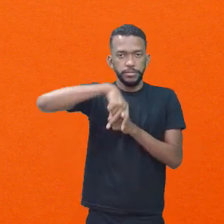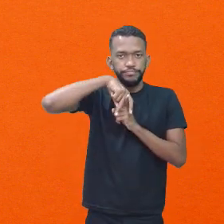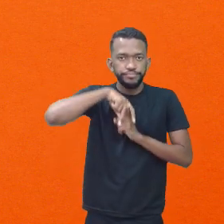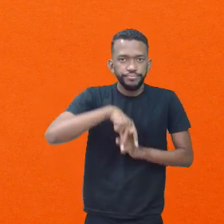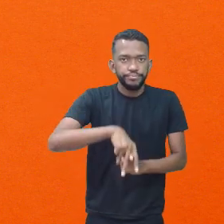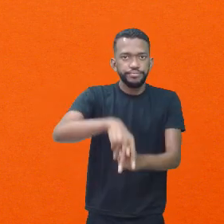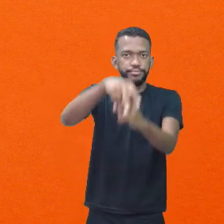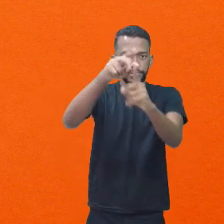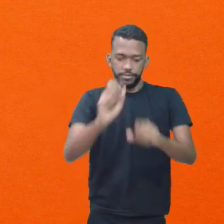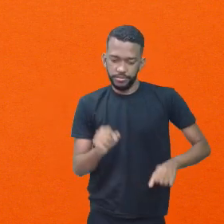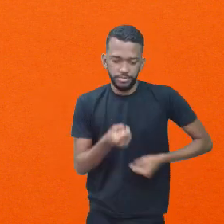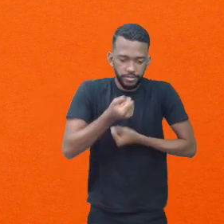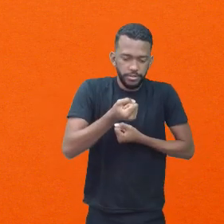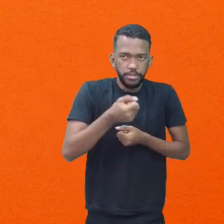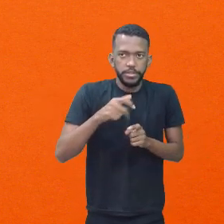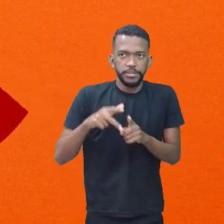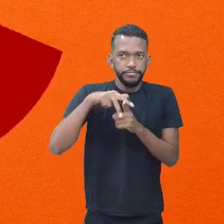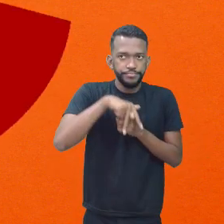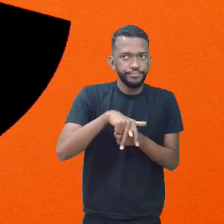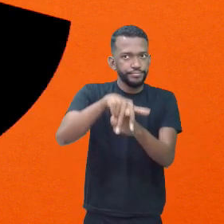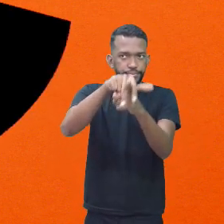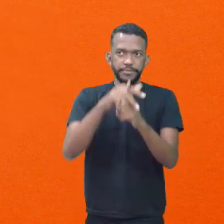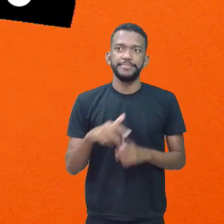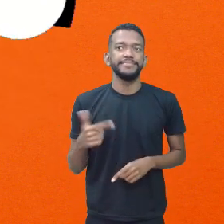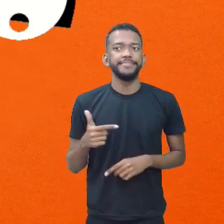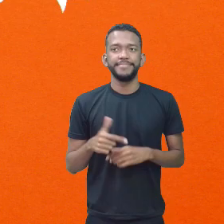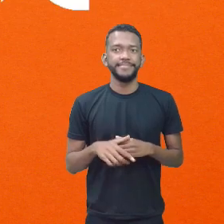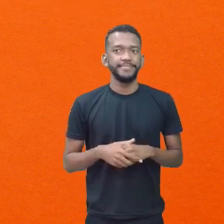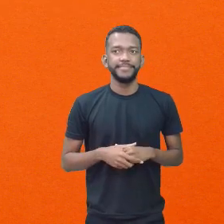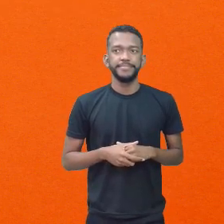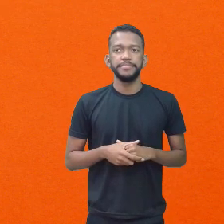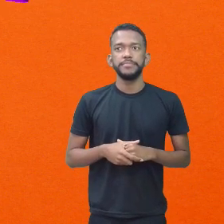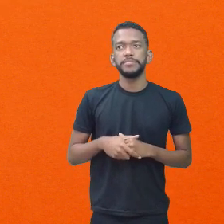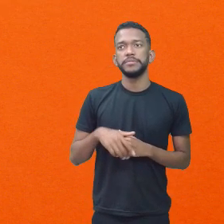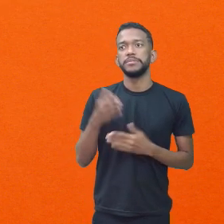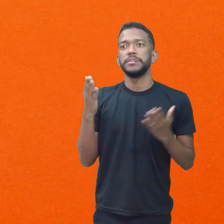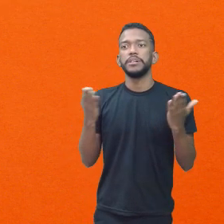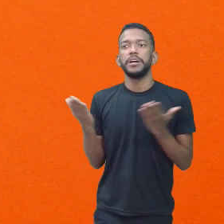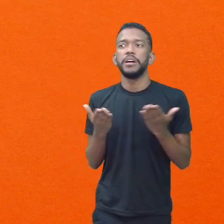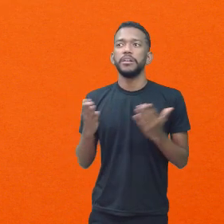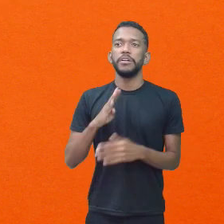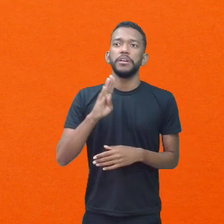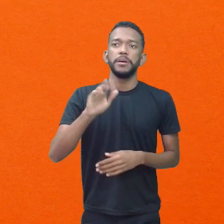superstição, não imagine alguém fazendo isso. Bat, olha aí o Drácula.